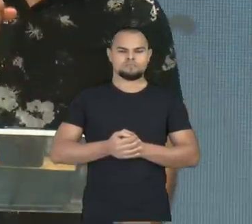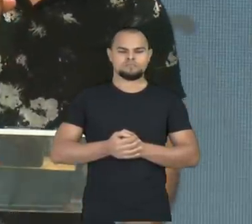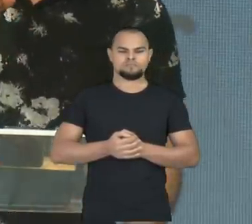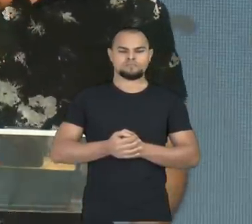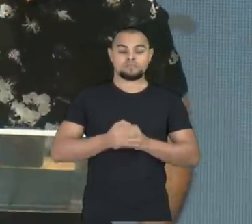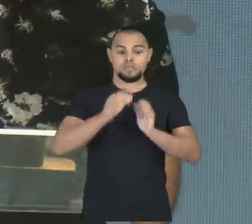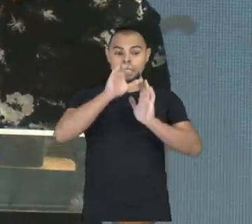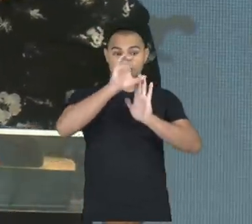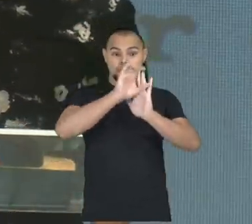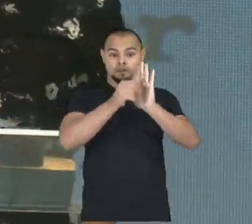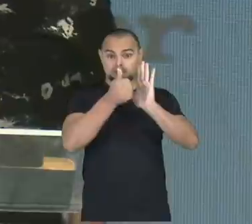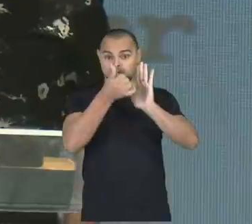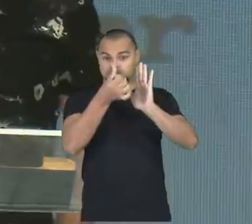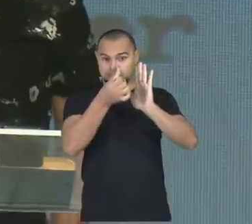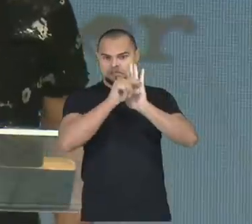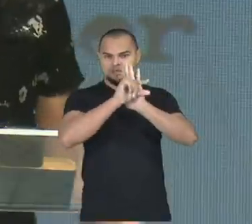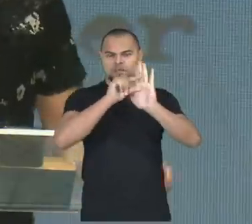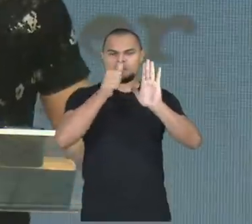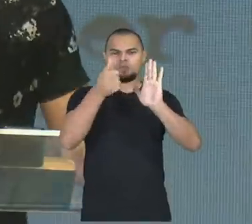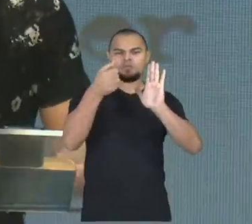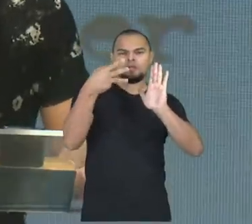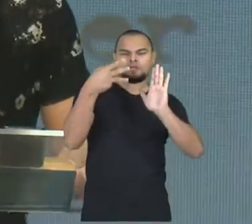Capítulo 16, verso